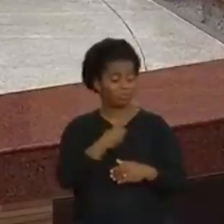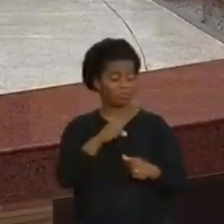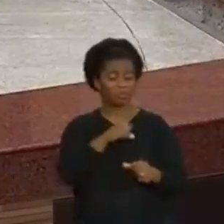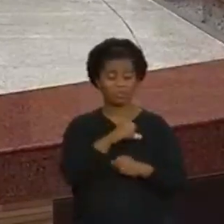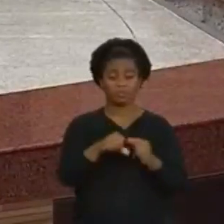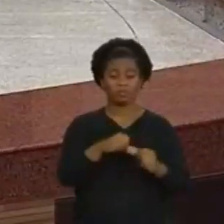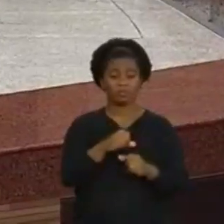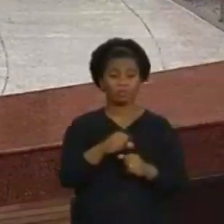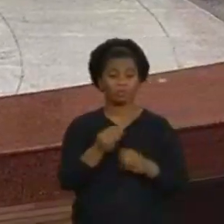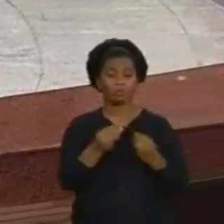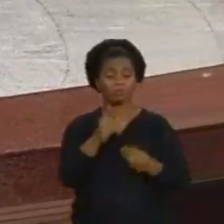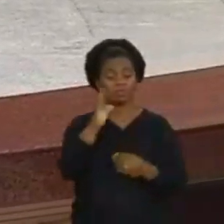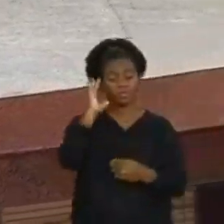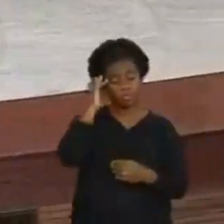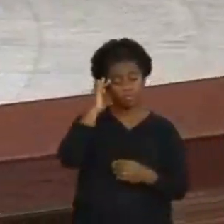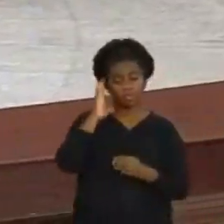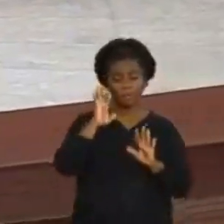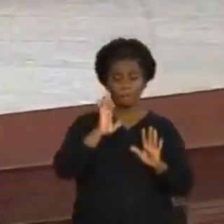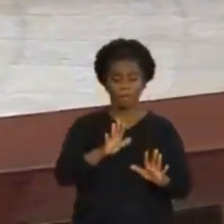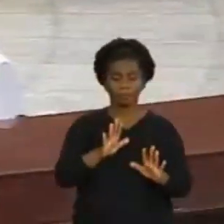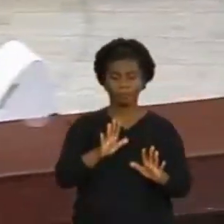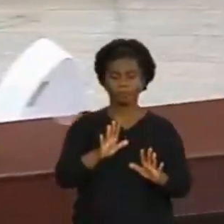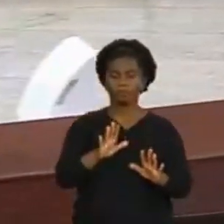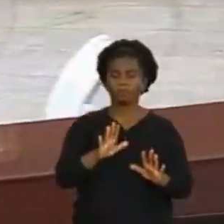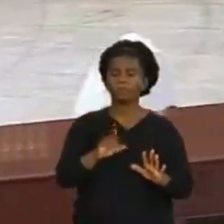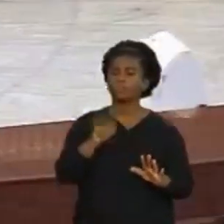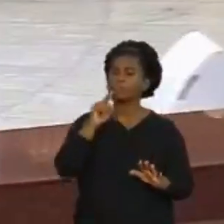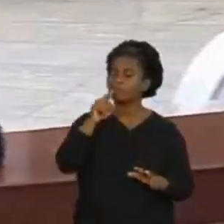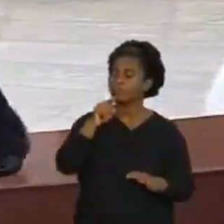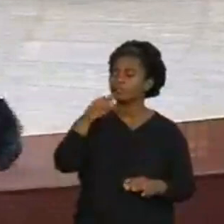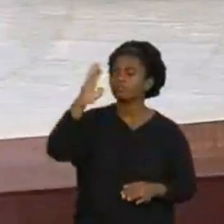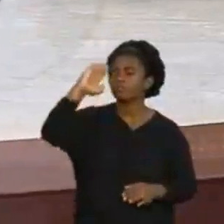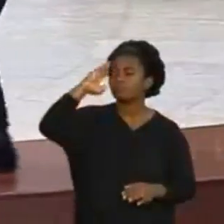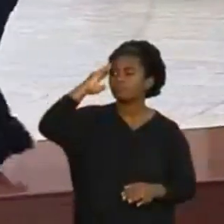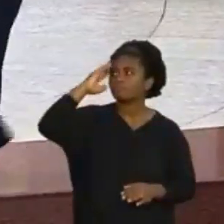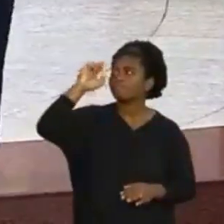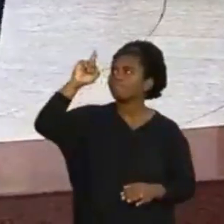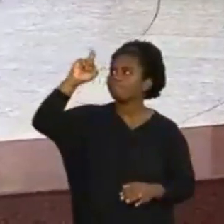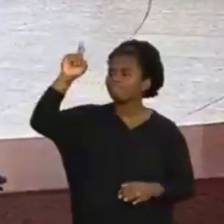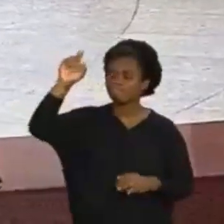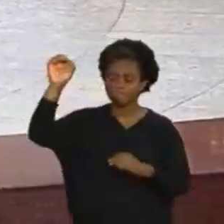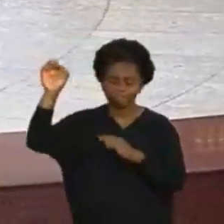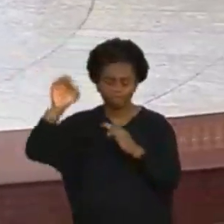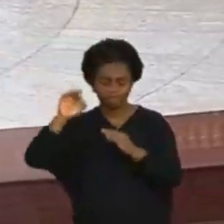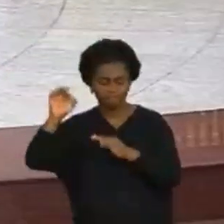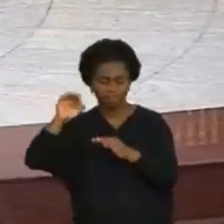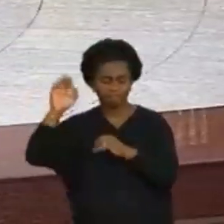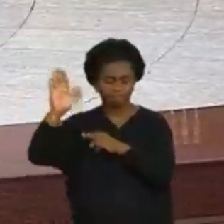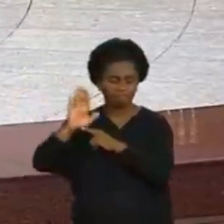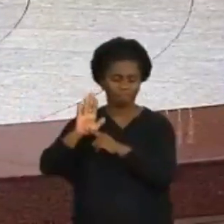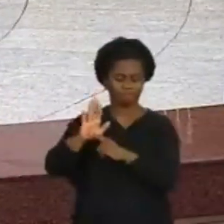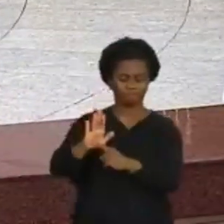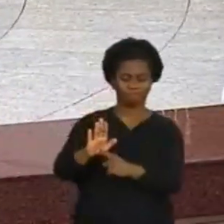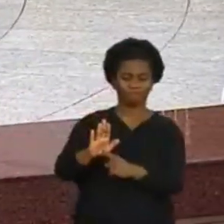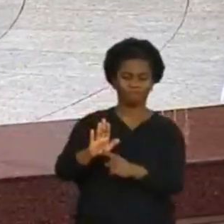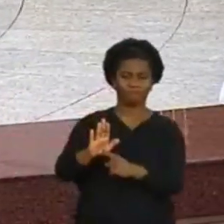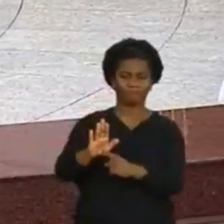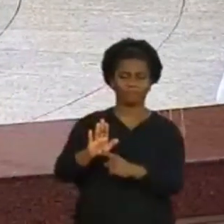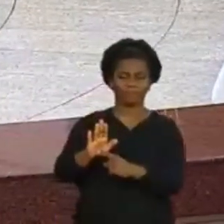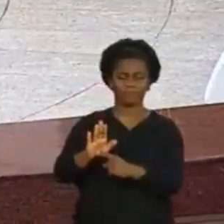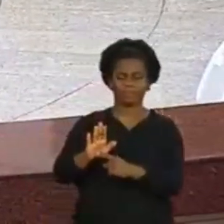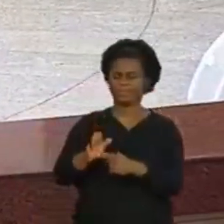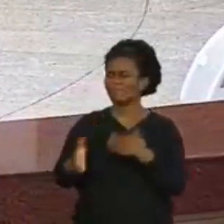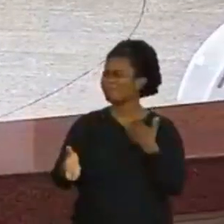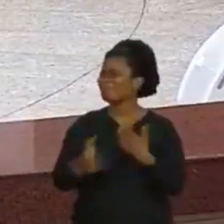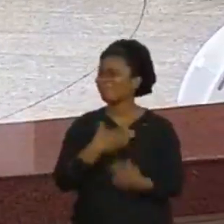Mas quando você entende o plano dele, quando ele te revela que ele tem um plano, não